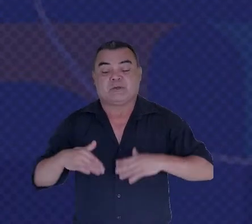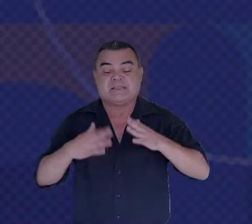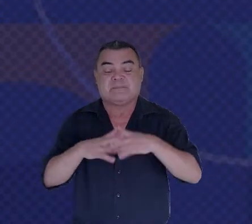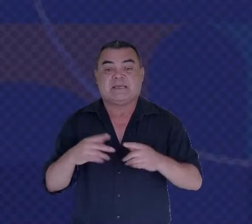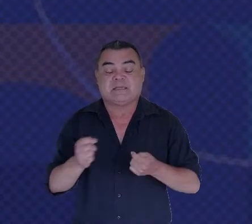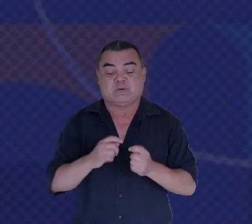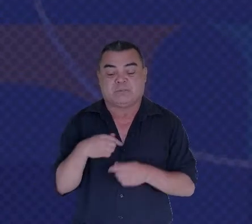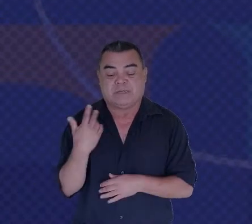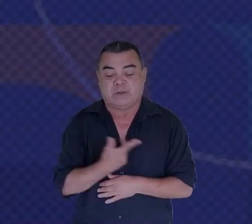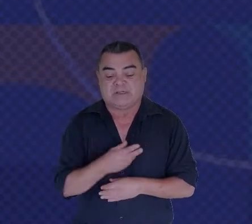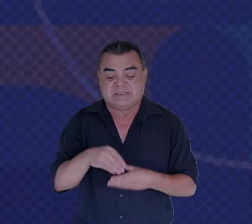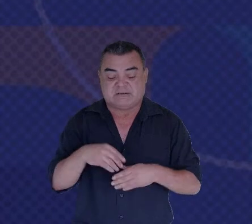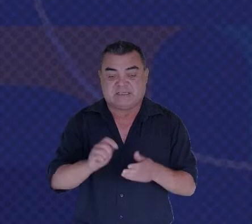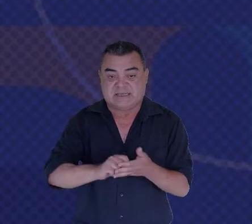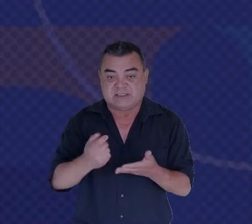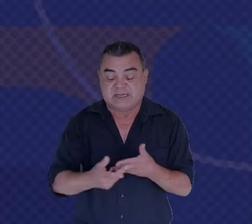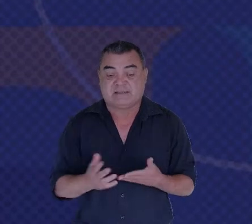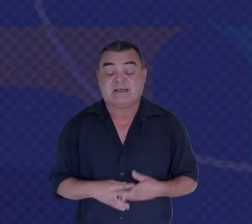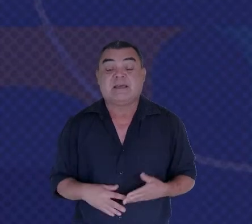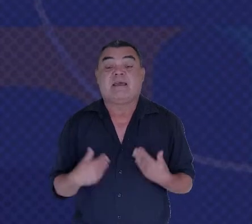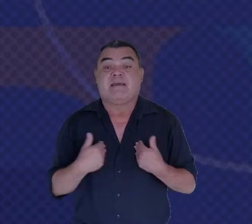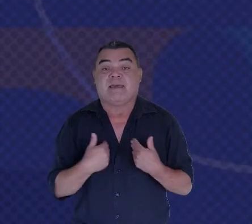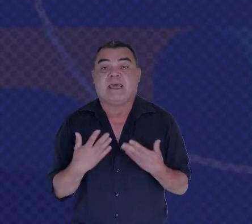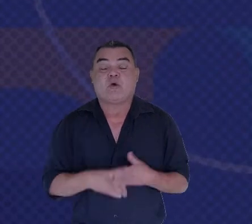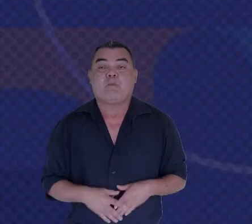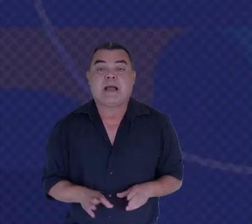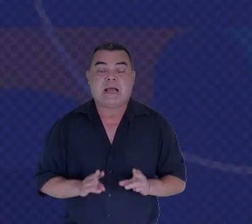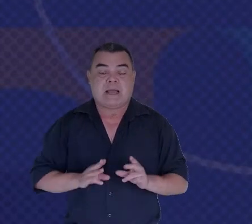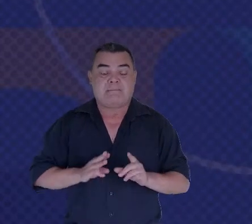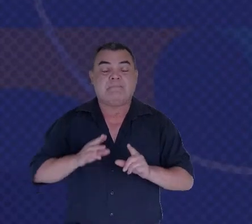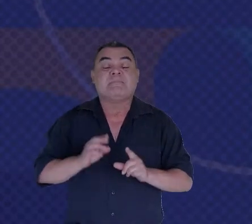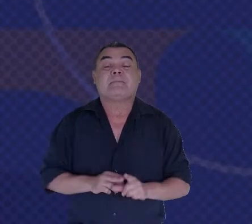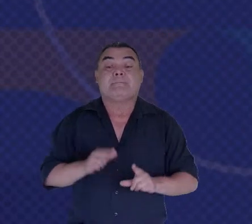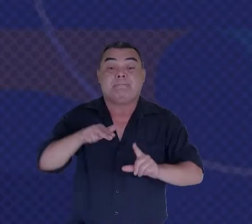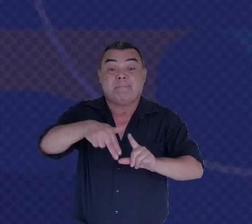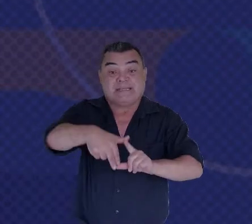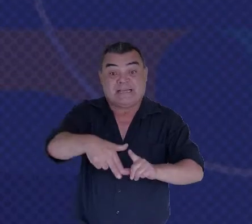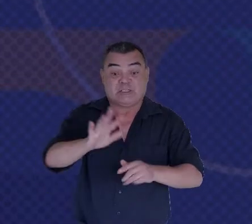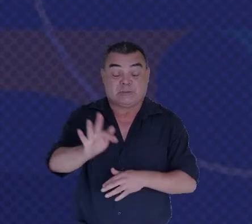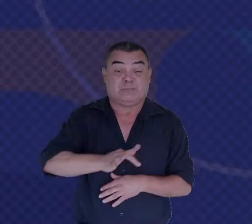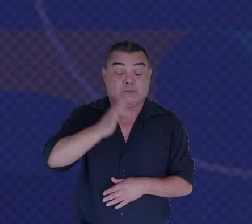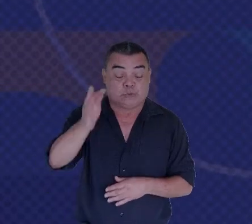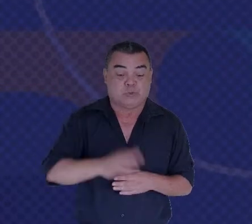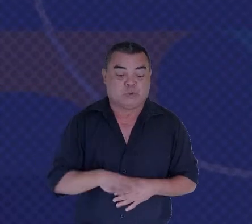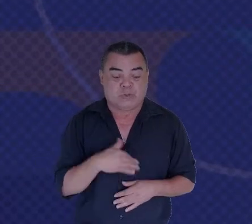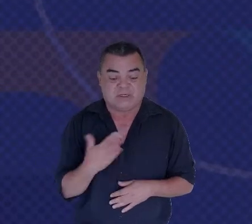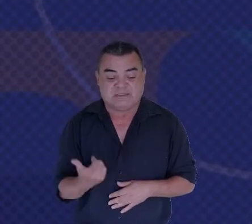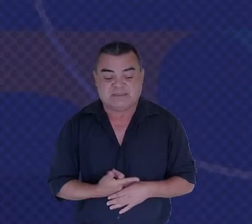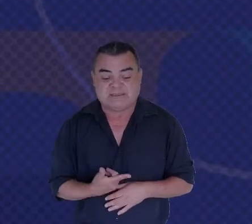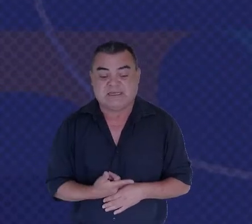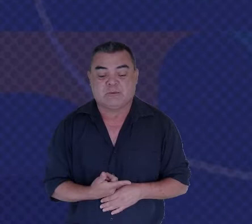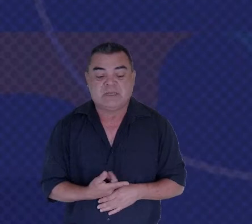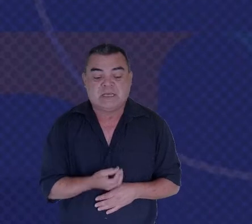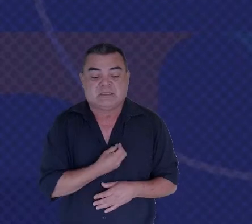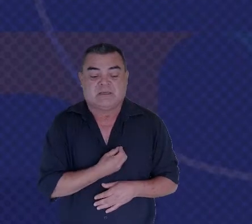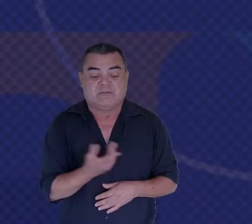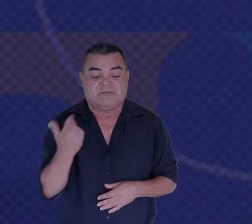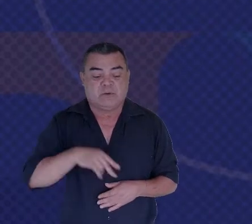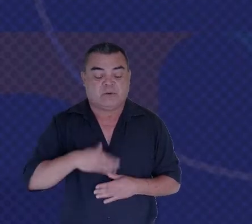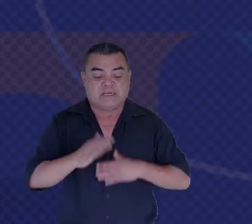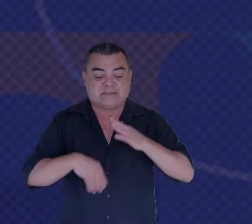para nós dentro dessa agenda está sendo considerado uma meta agenda para o futuro nos entendemos também que reviveu